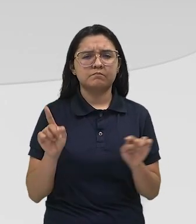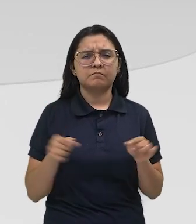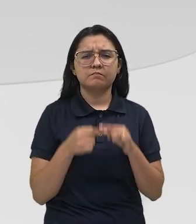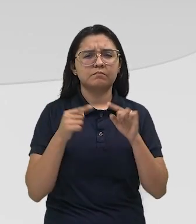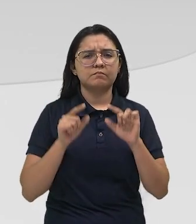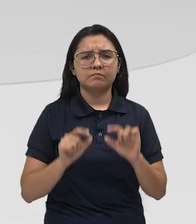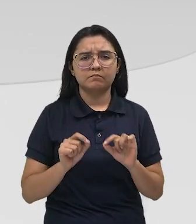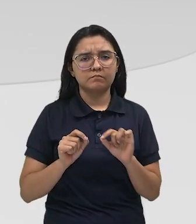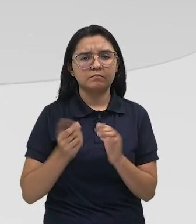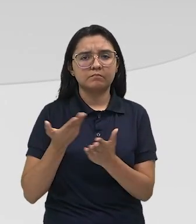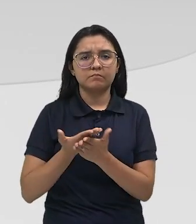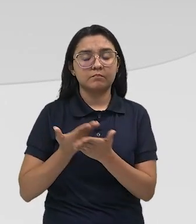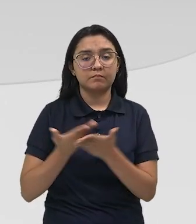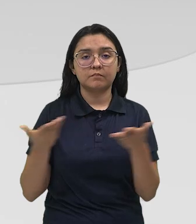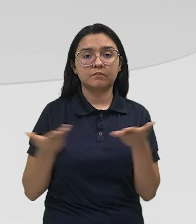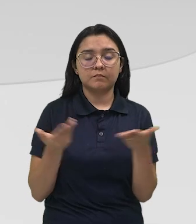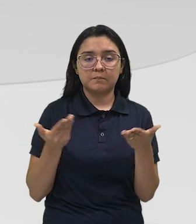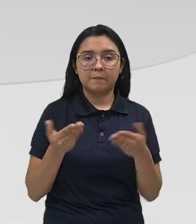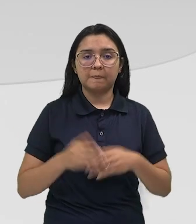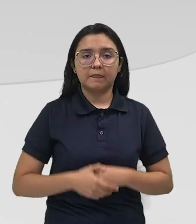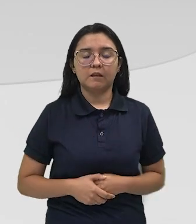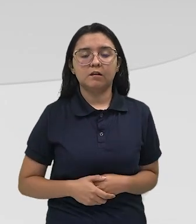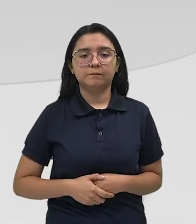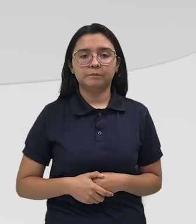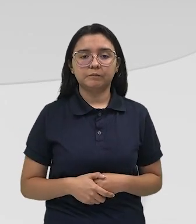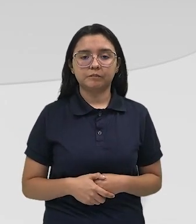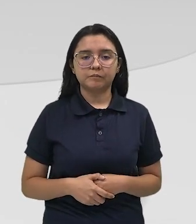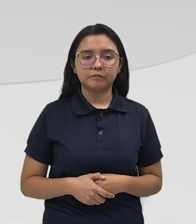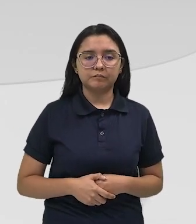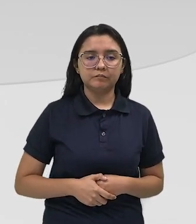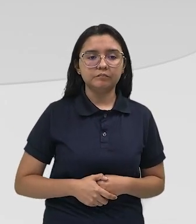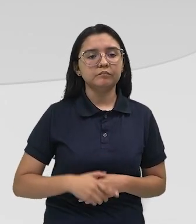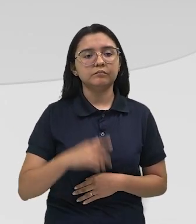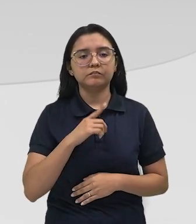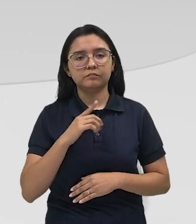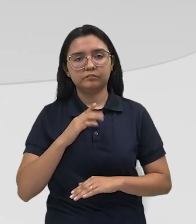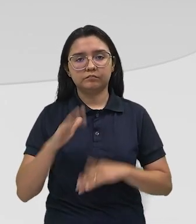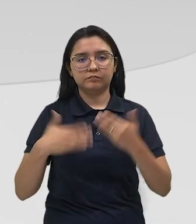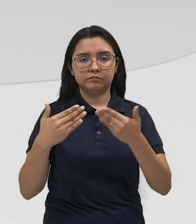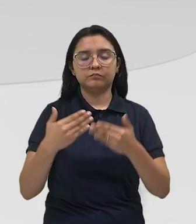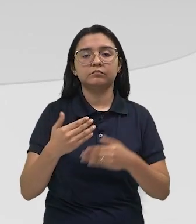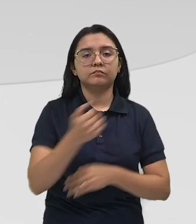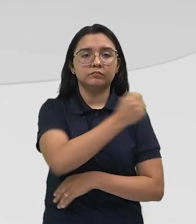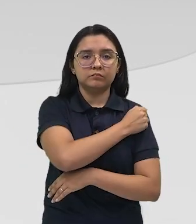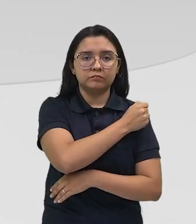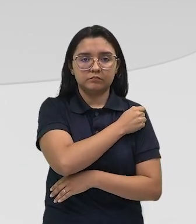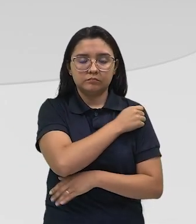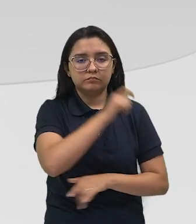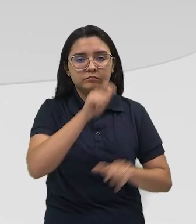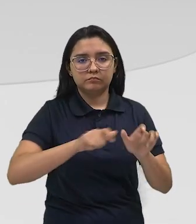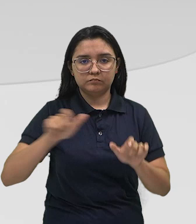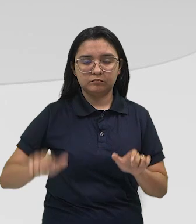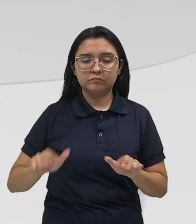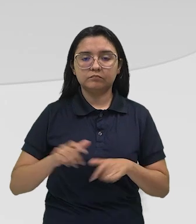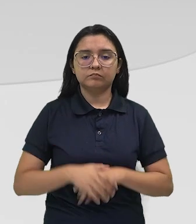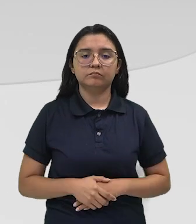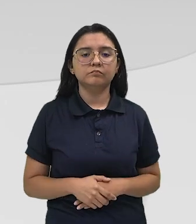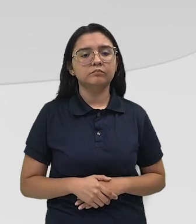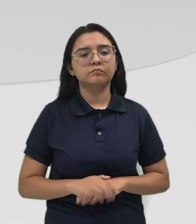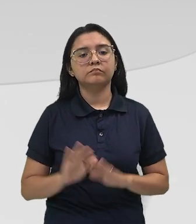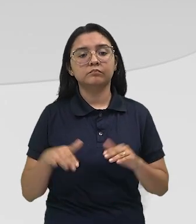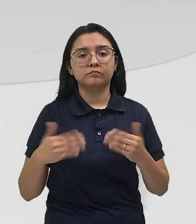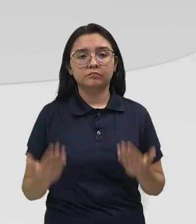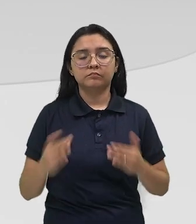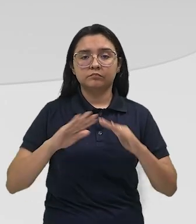nossa aula, né? Então, nós temos aí, olha, o desempenho estudantil. Então, na escola aí nós